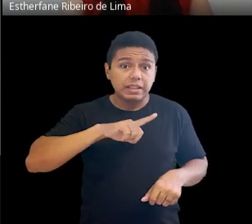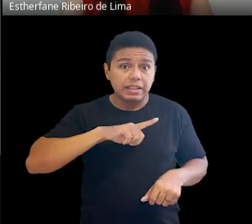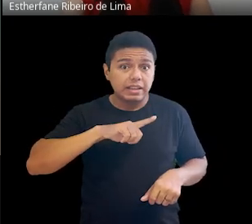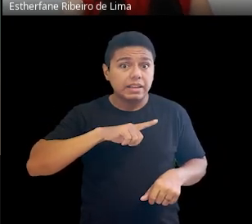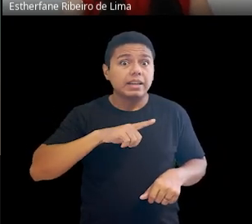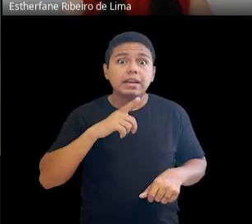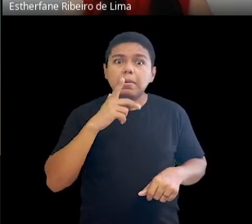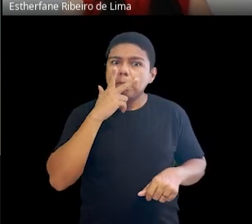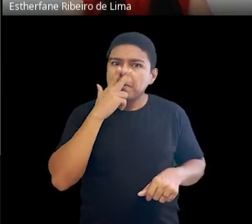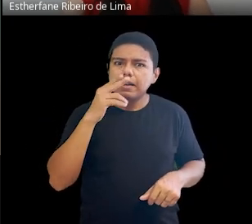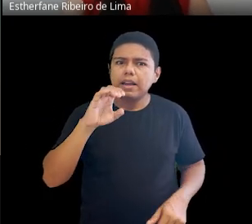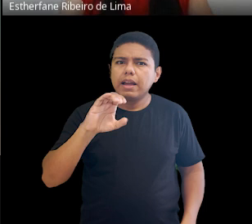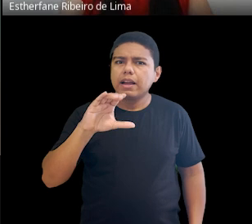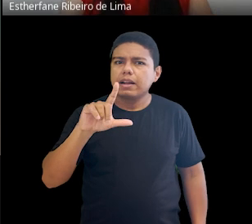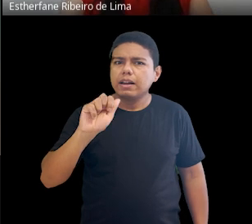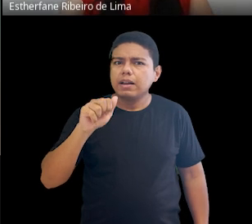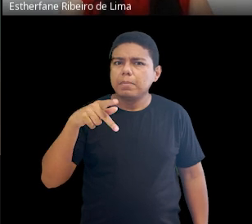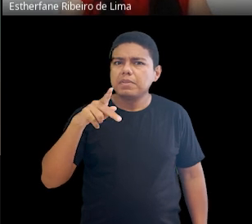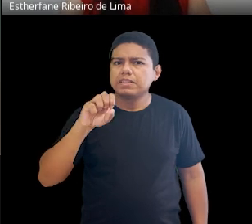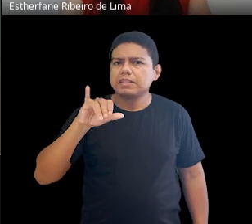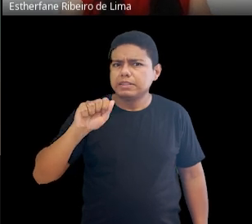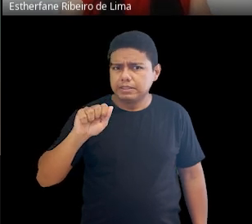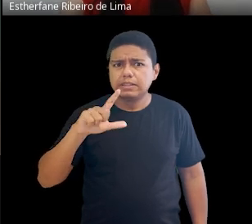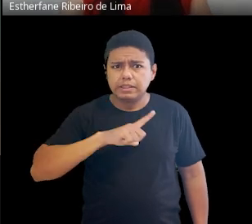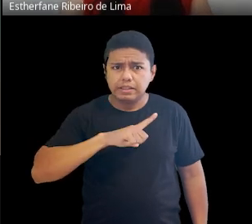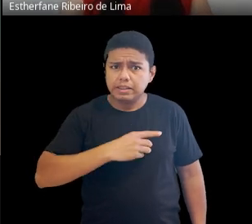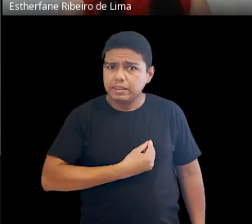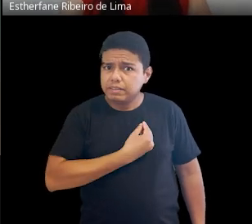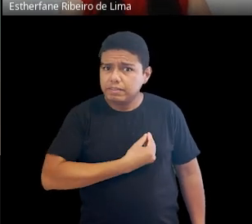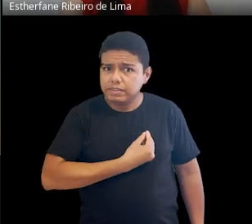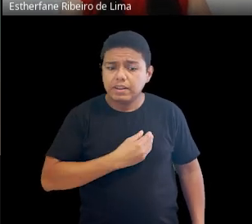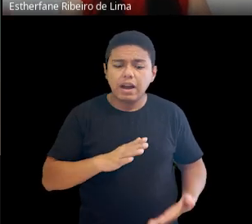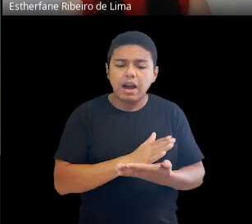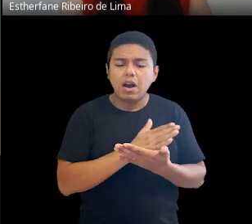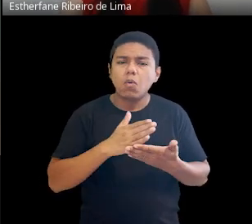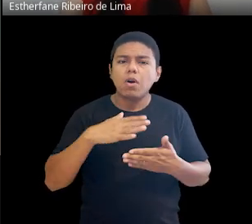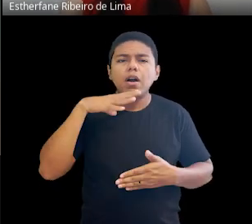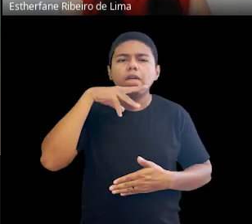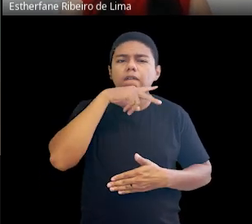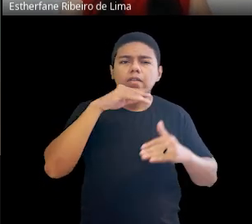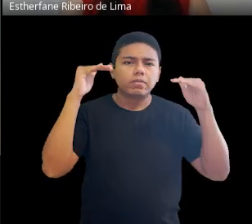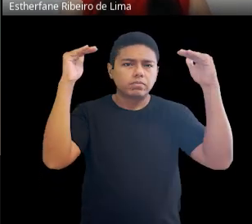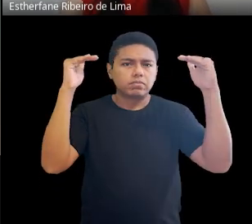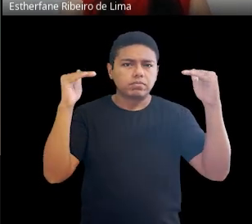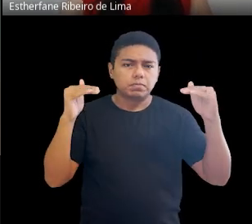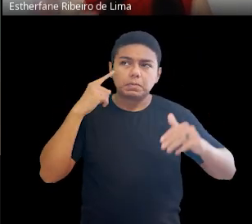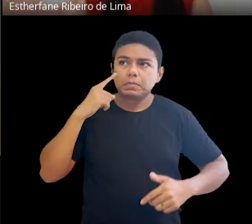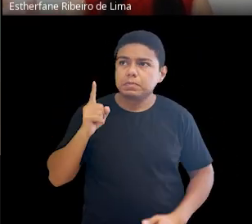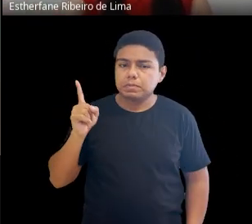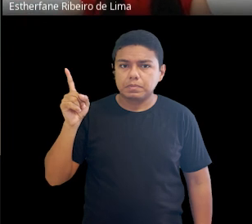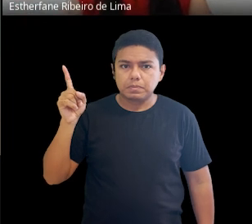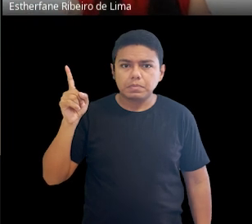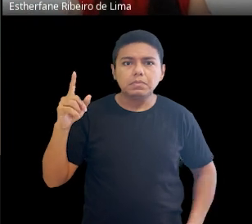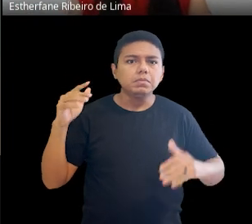de eclâmpsia, que são cefaleia, escótomas, que são epigastralgia também, a